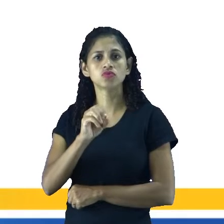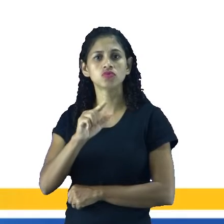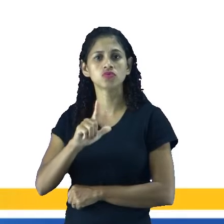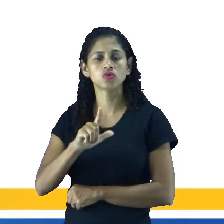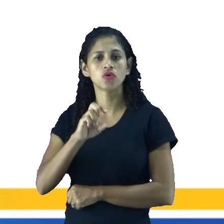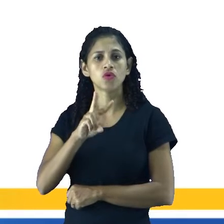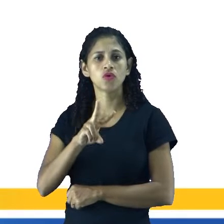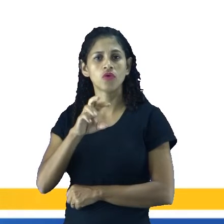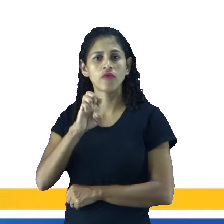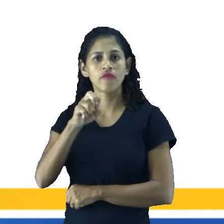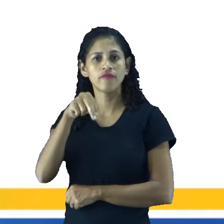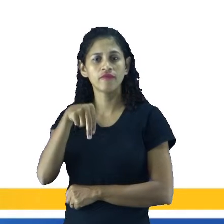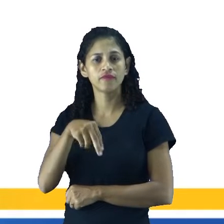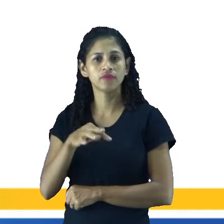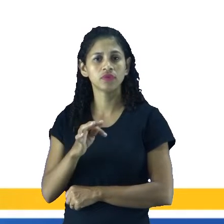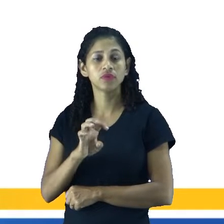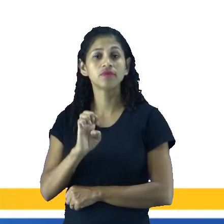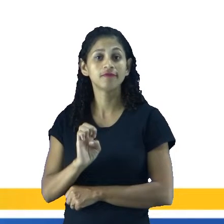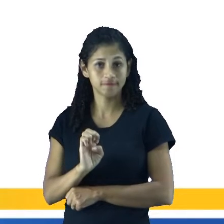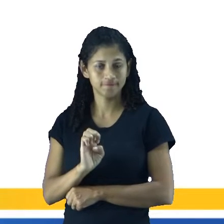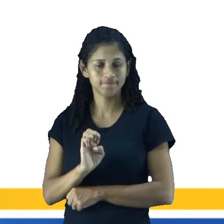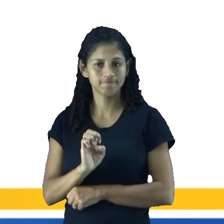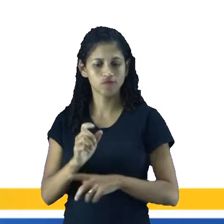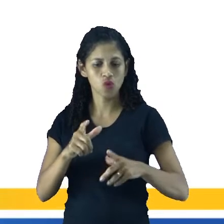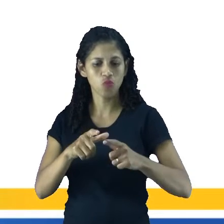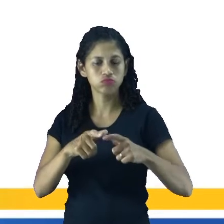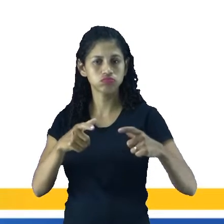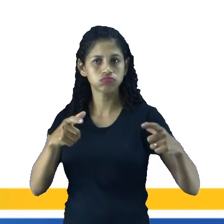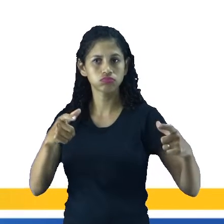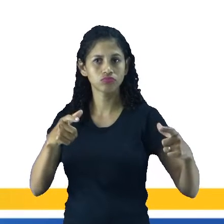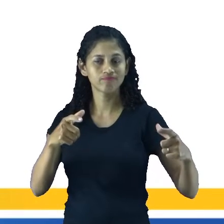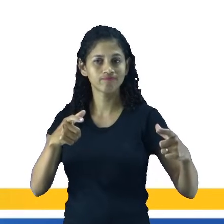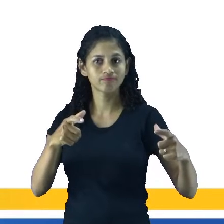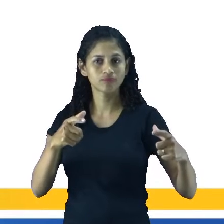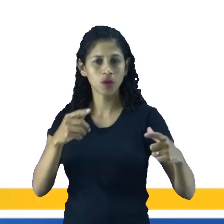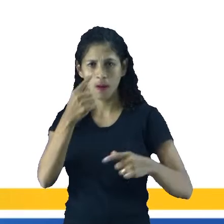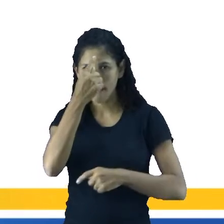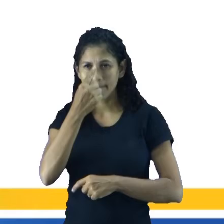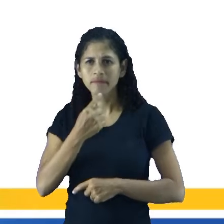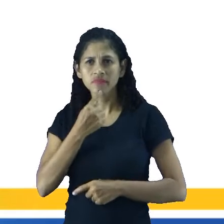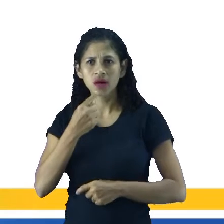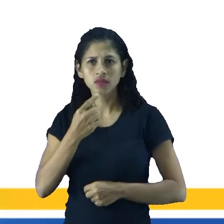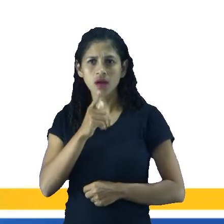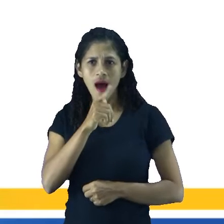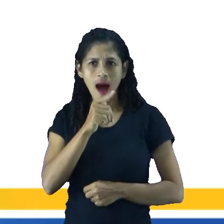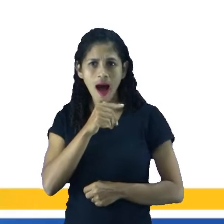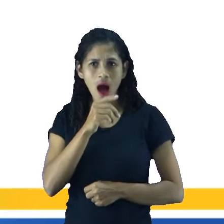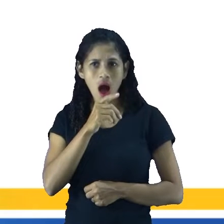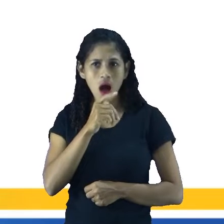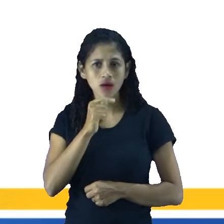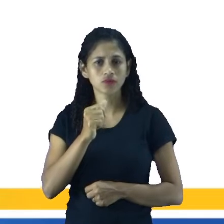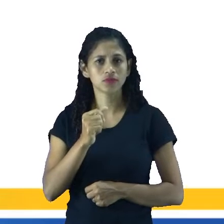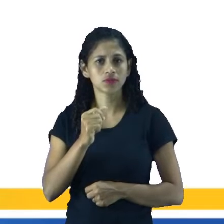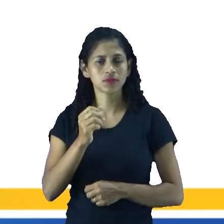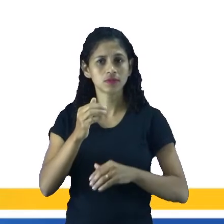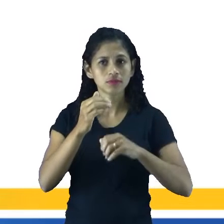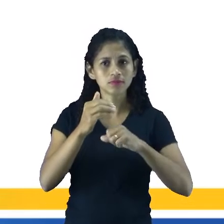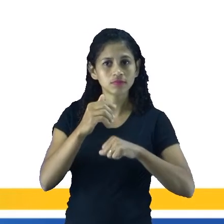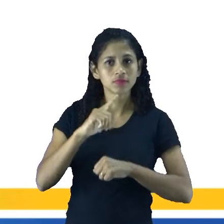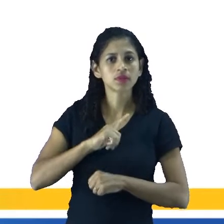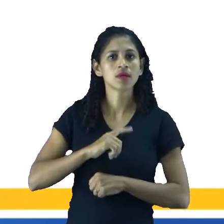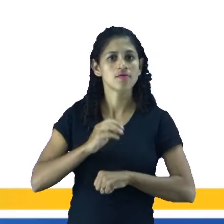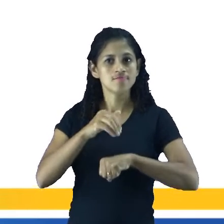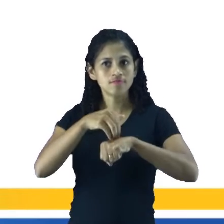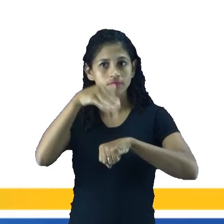No caso da imagem, o que a gente tem aí é um recipiente contendo água. Então, a água vai ser o solvente. E,